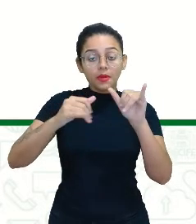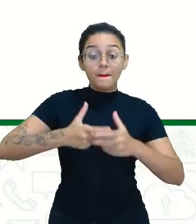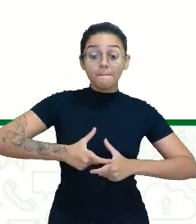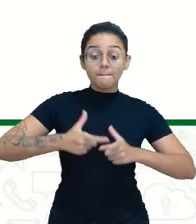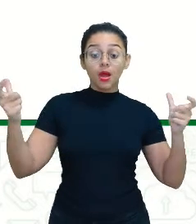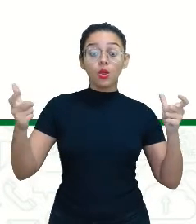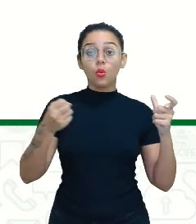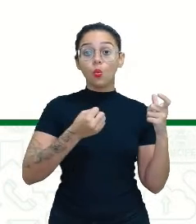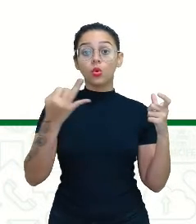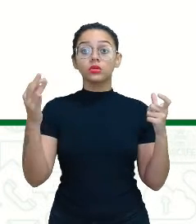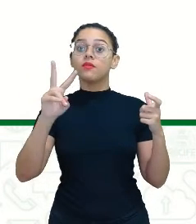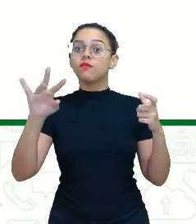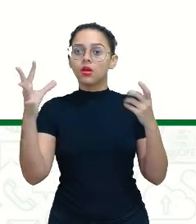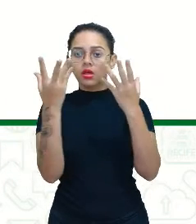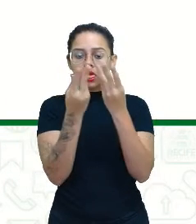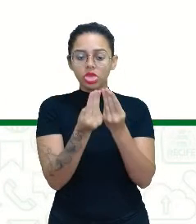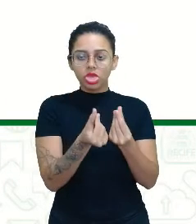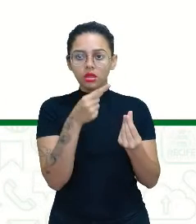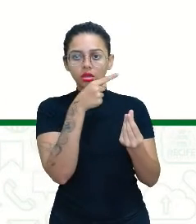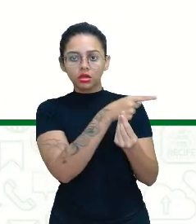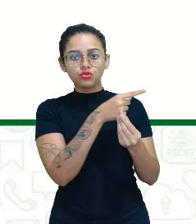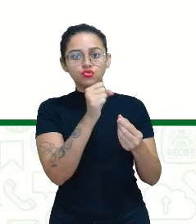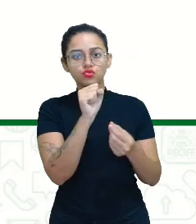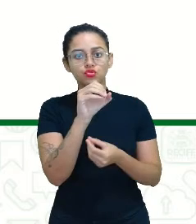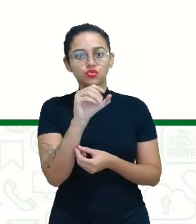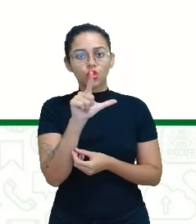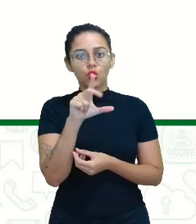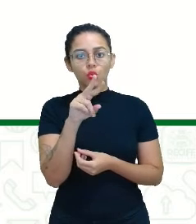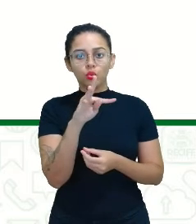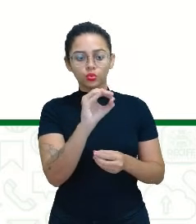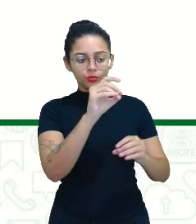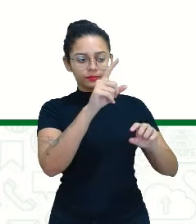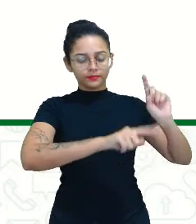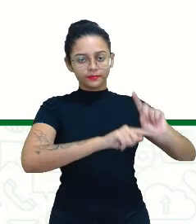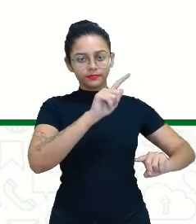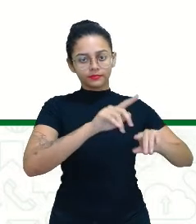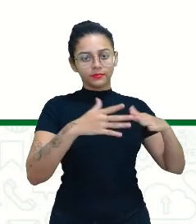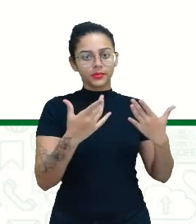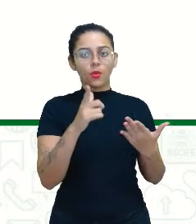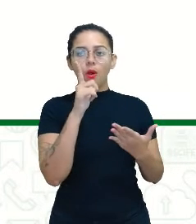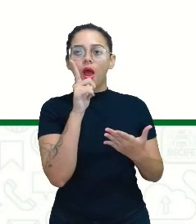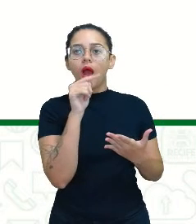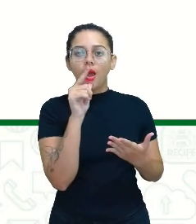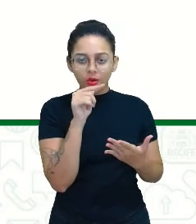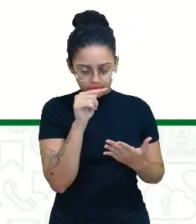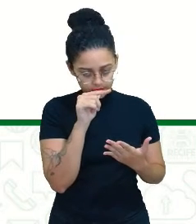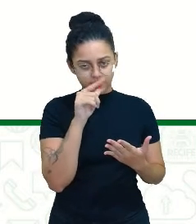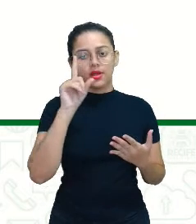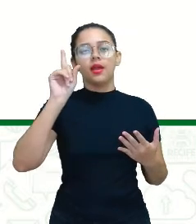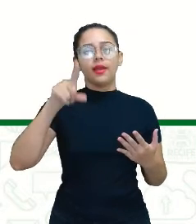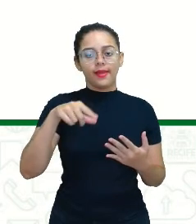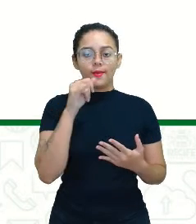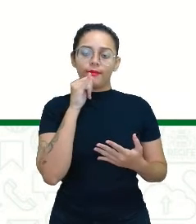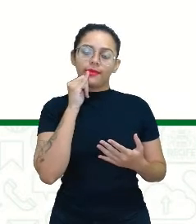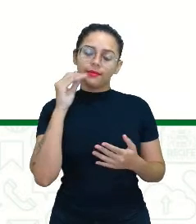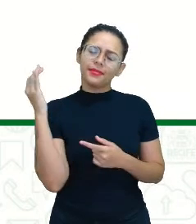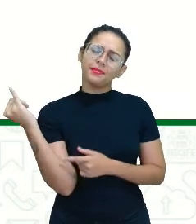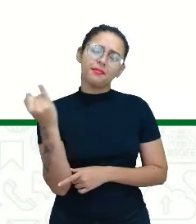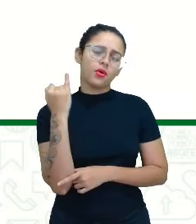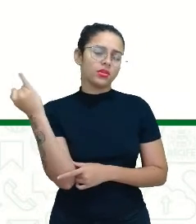que vai dissolver esse soluto Tá bom então a água é um exemplo